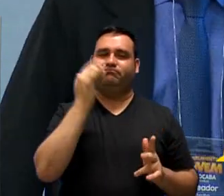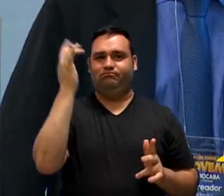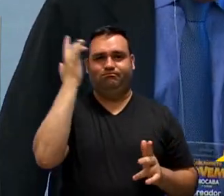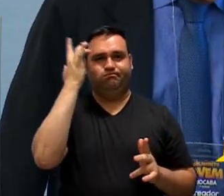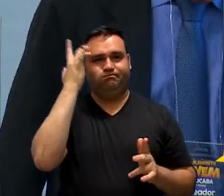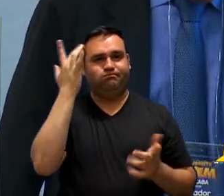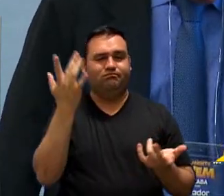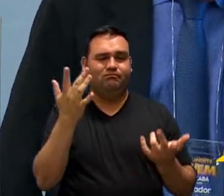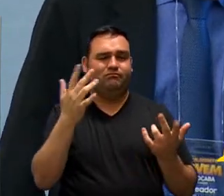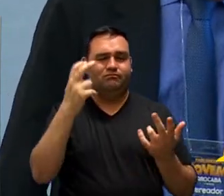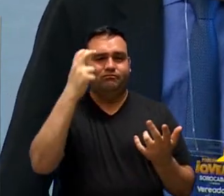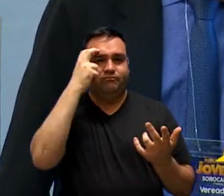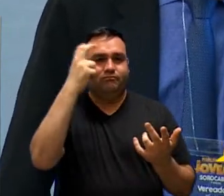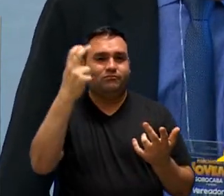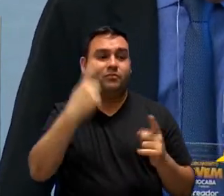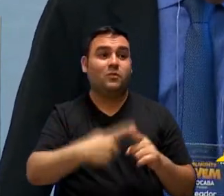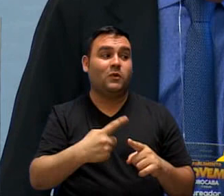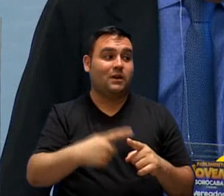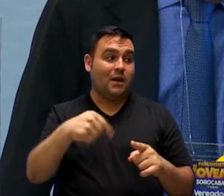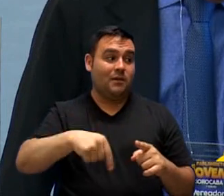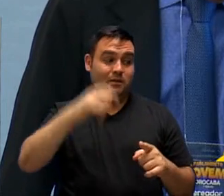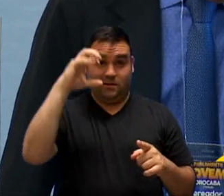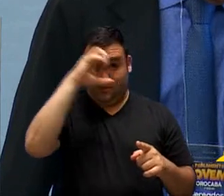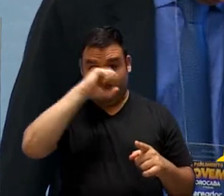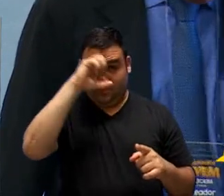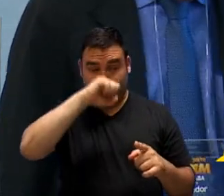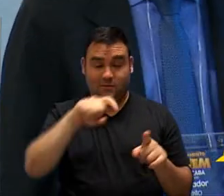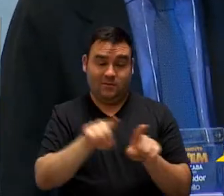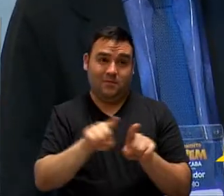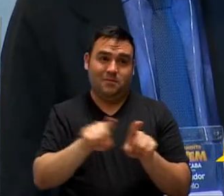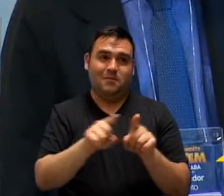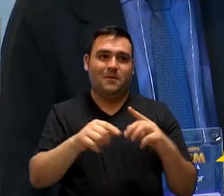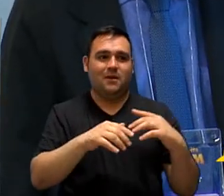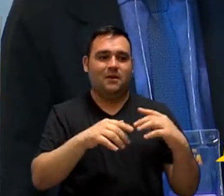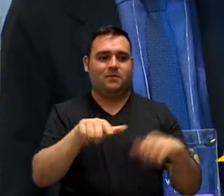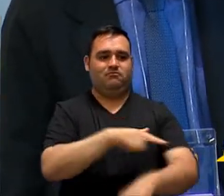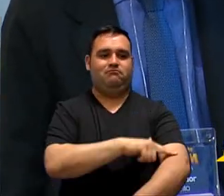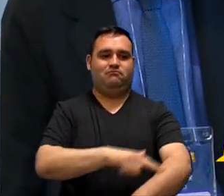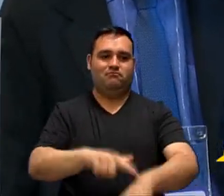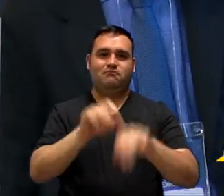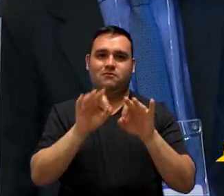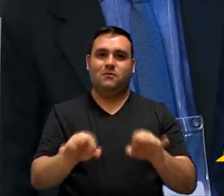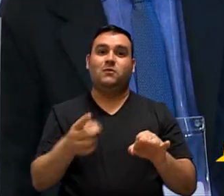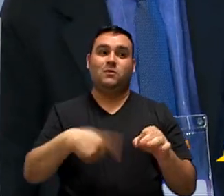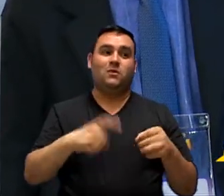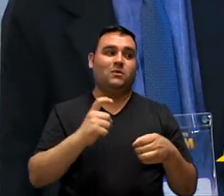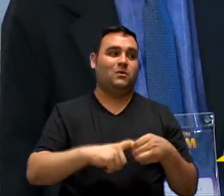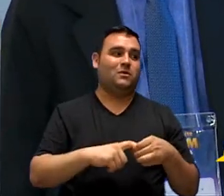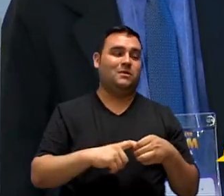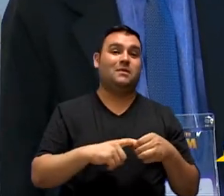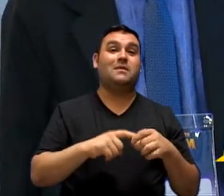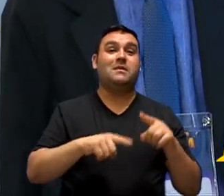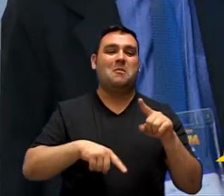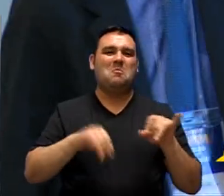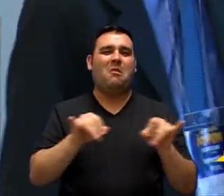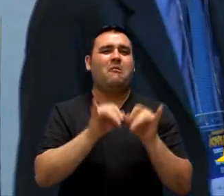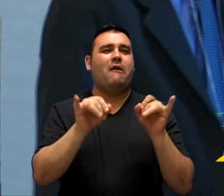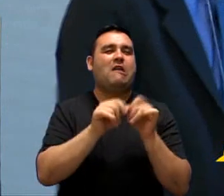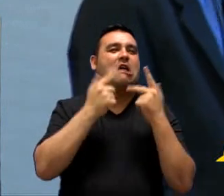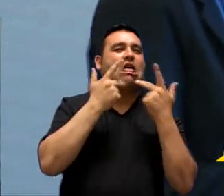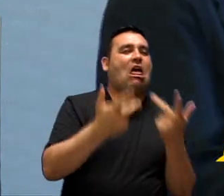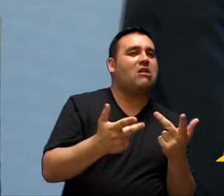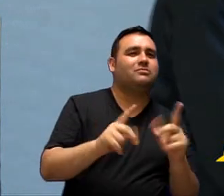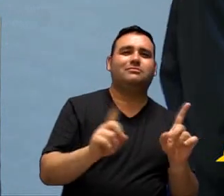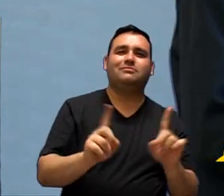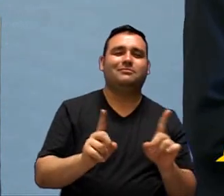e sábios, porque a gente aprendeu muita coisa aqui, principalmente no decoro parlamentar. Voltaremos falando menos besteiras para a sala